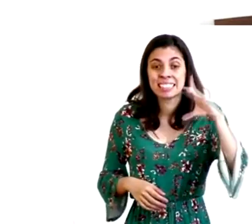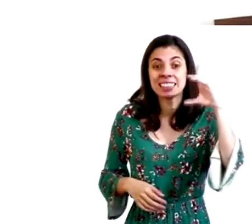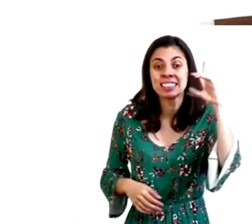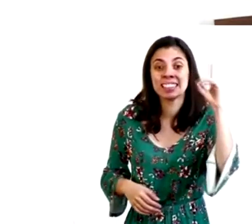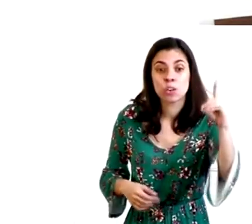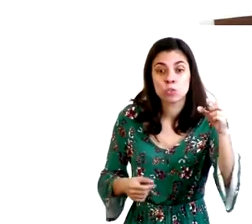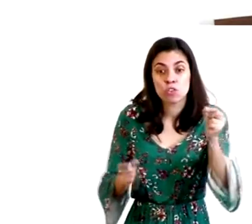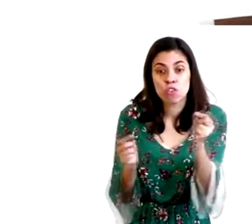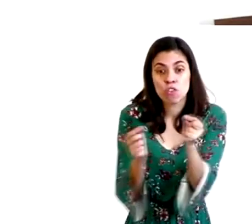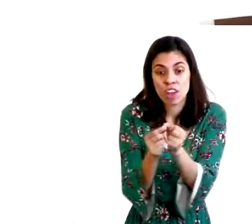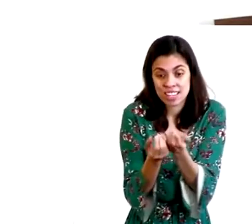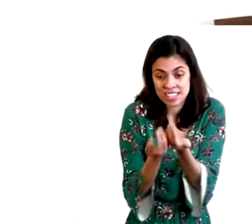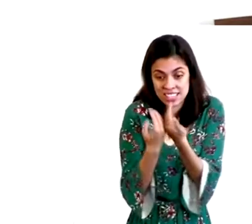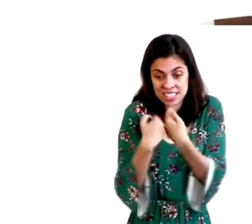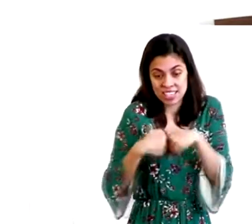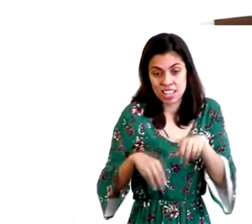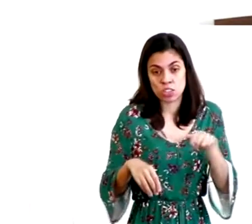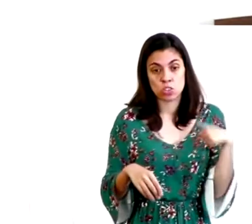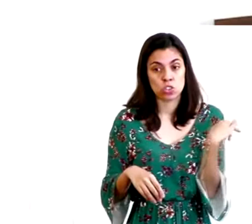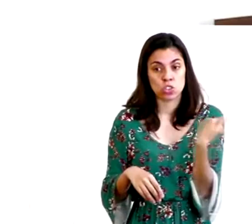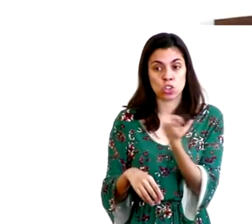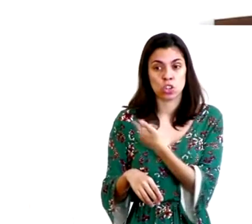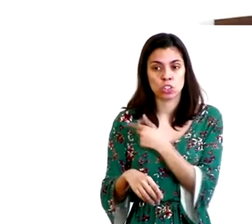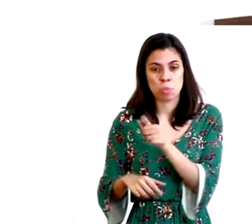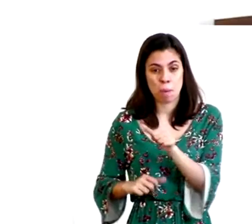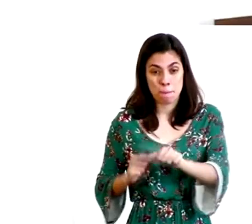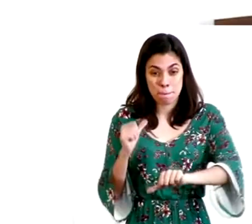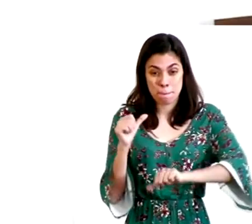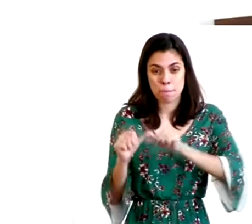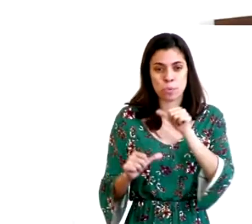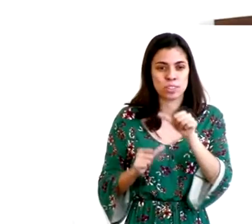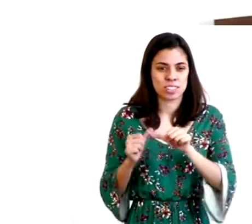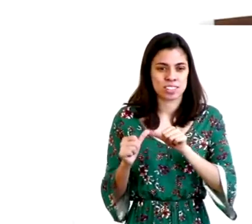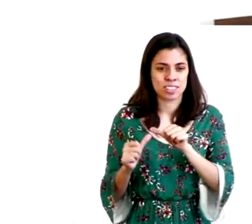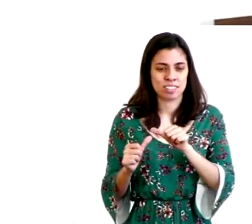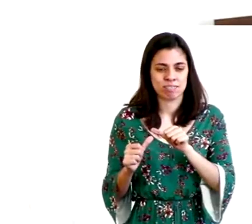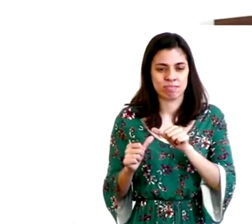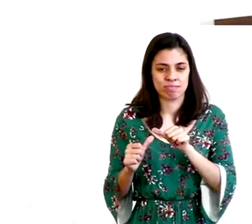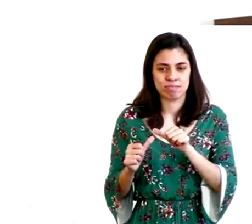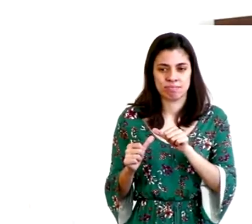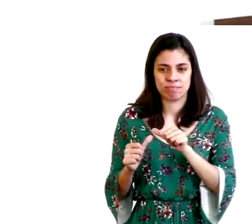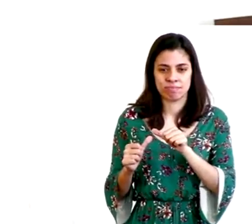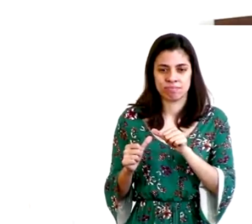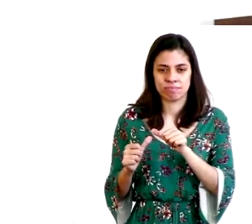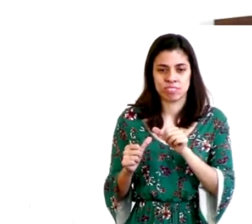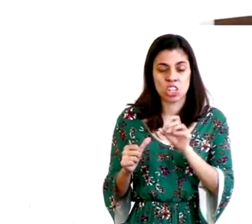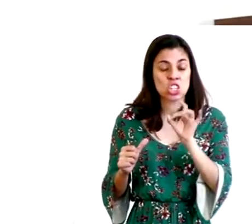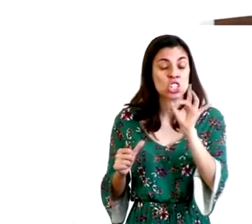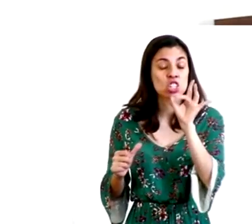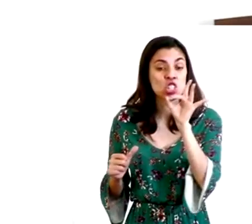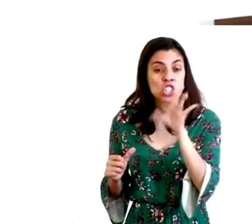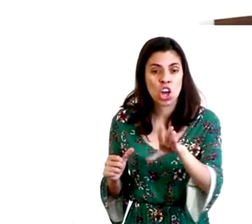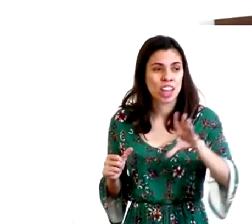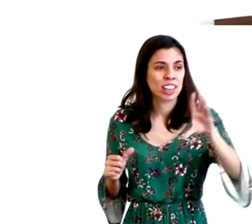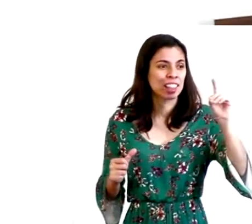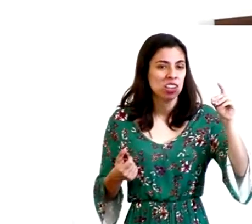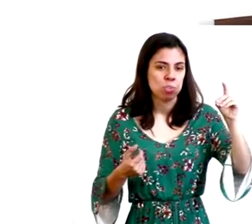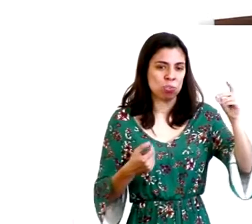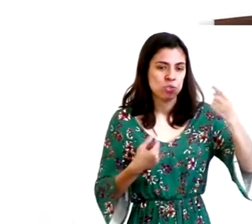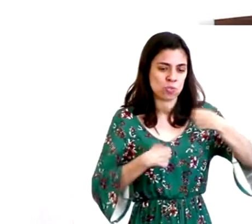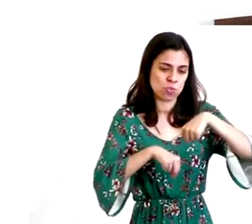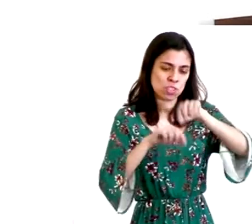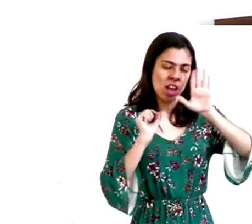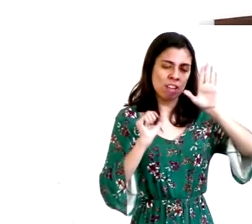em nós uma mudança que nós não podemos produzir por nós mesmos. Ele nos enche